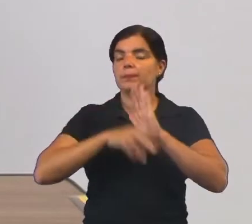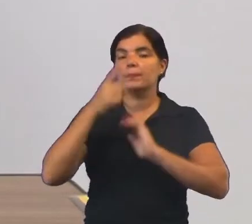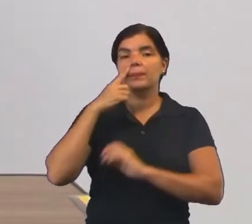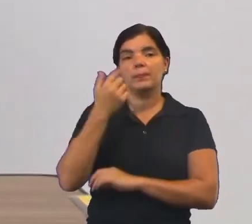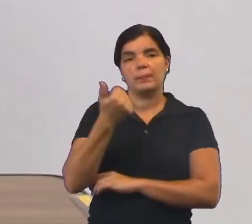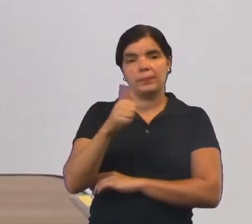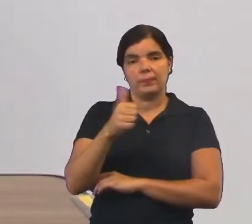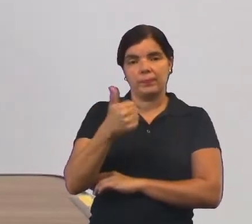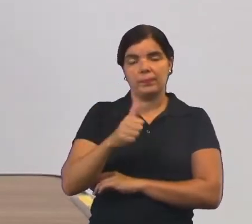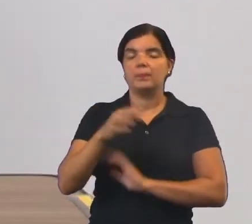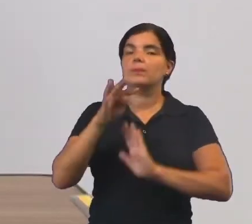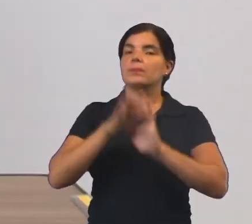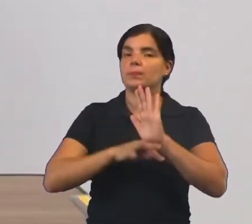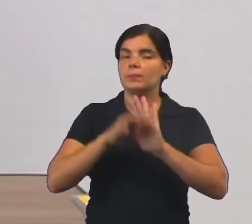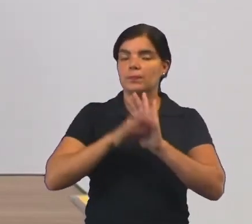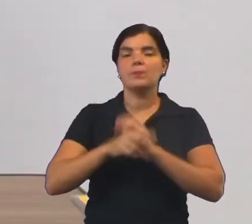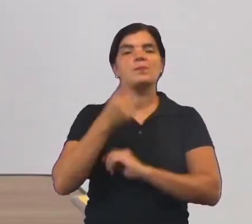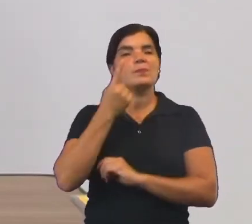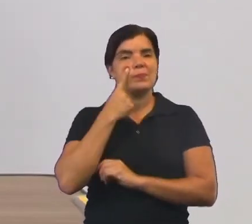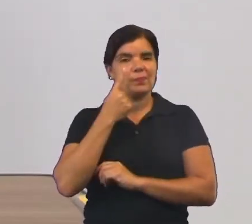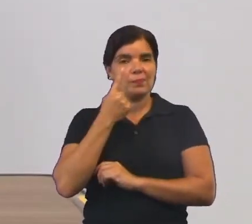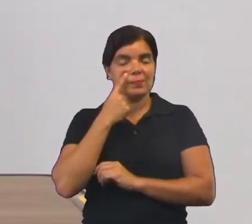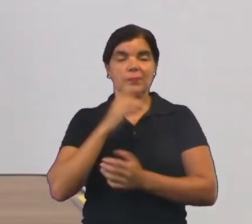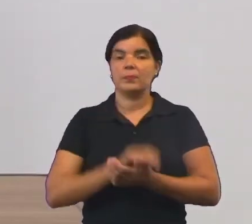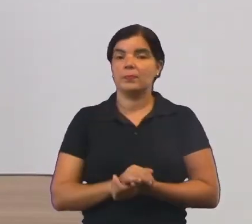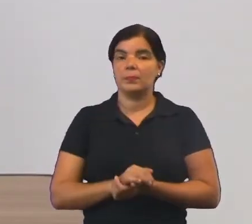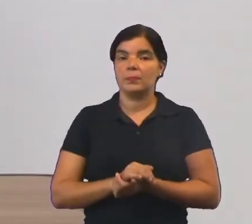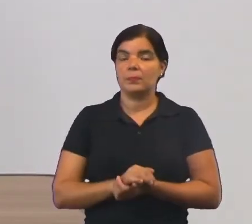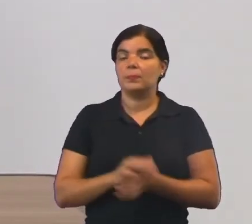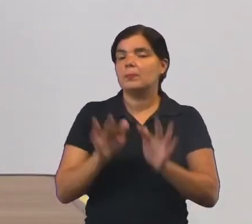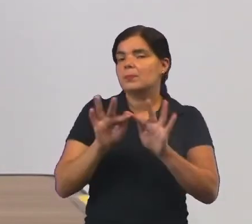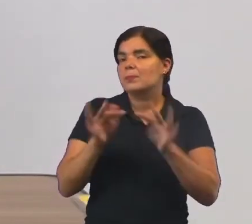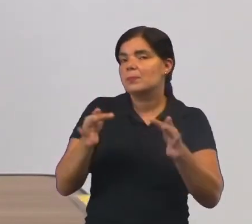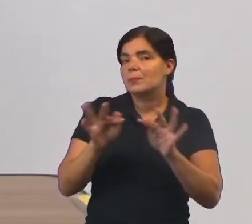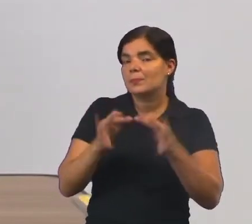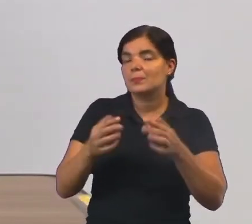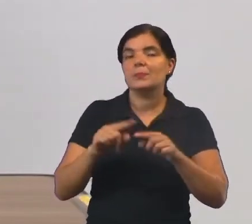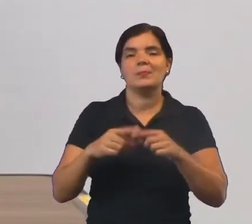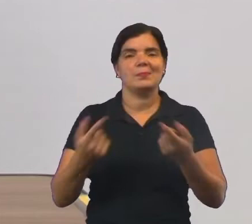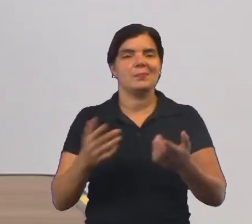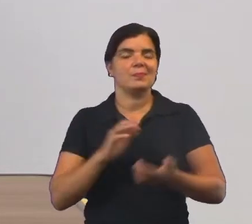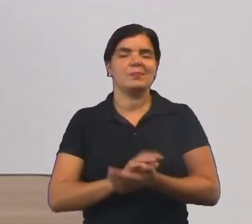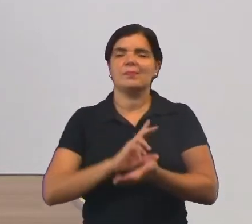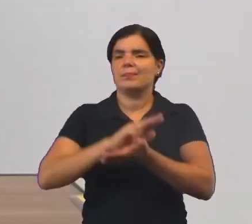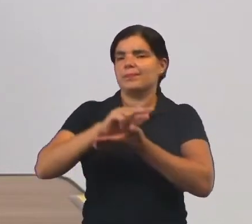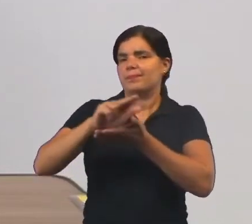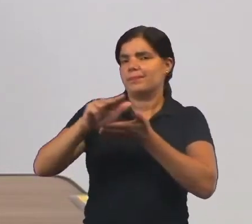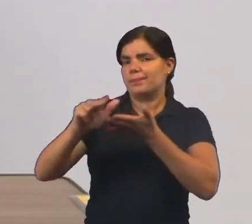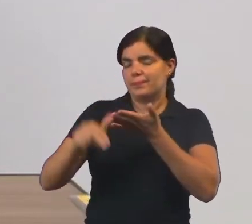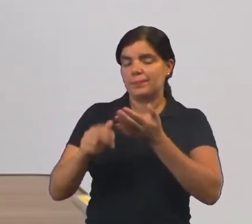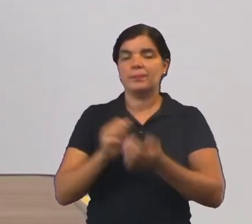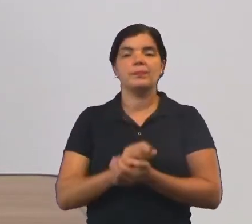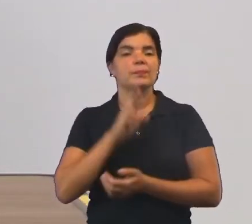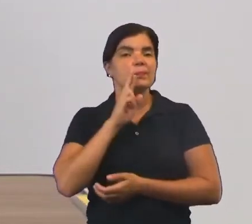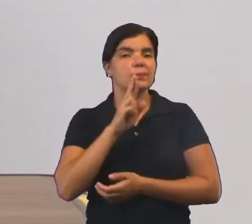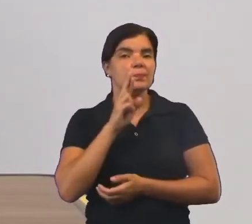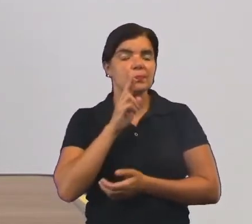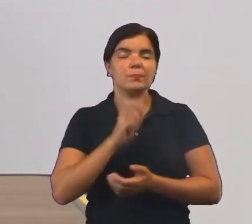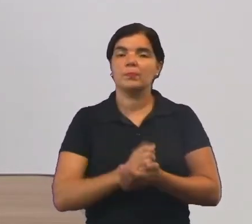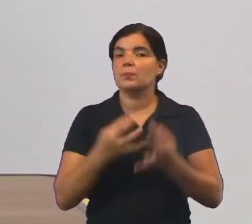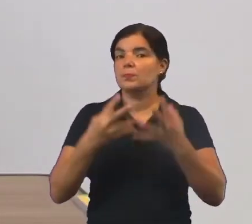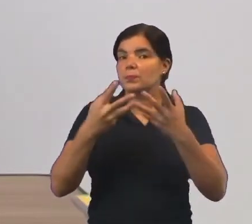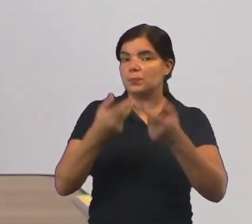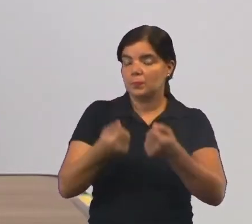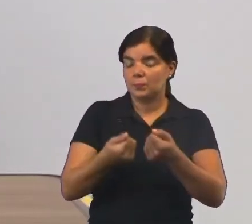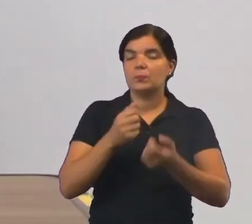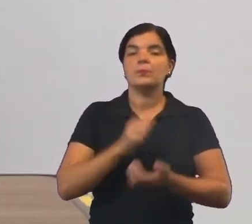que analisar esse texto. Viram só, parecia algo muito simples, né? Ah, tem vários. Nas alternativas, tudo